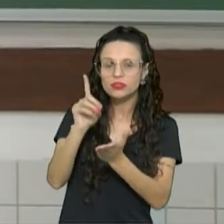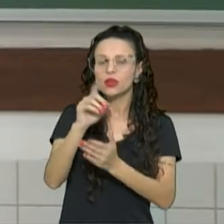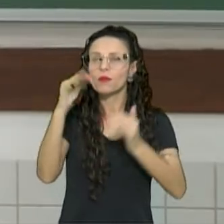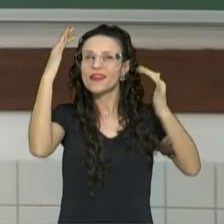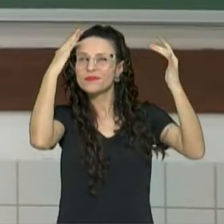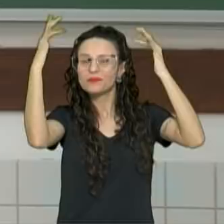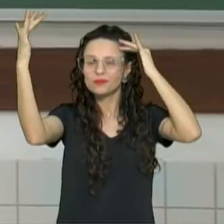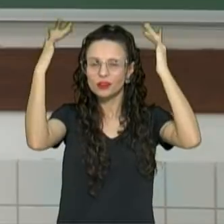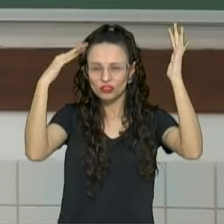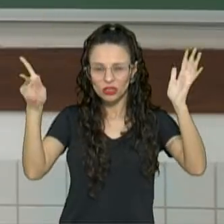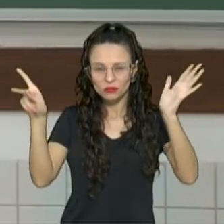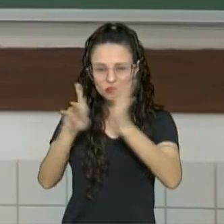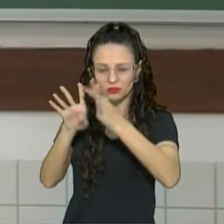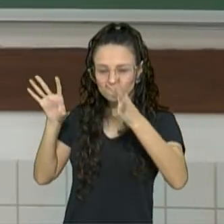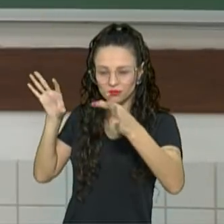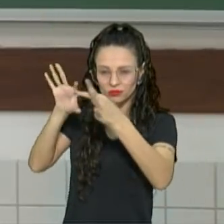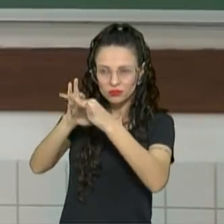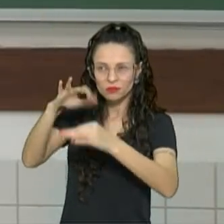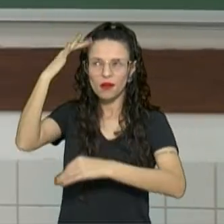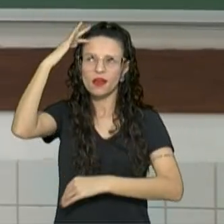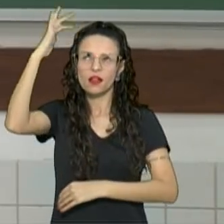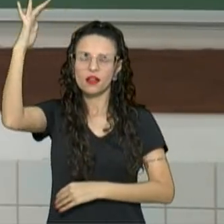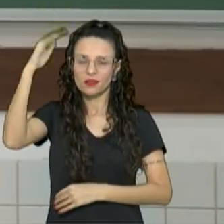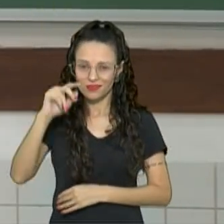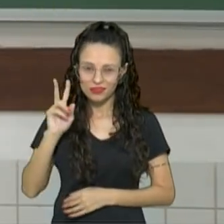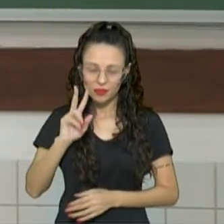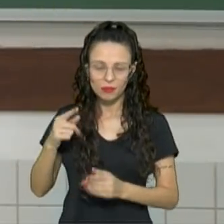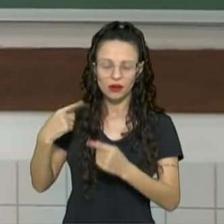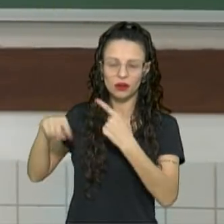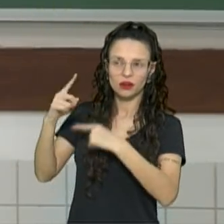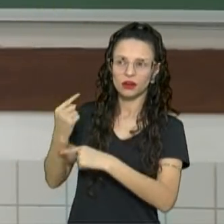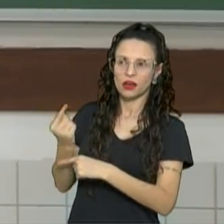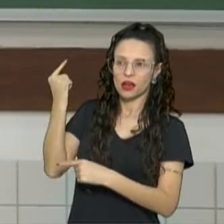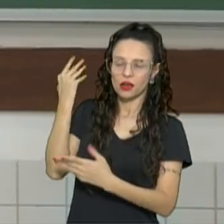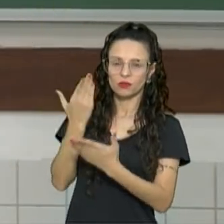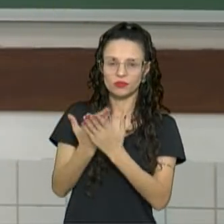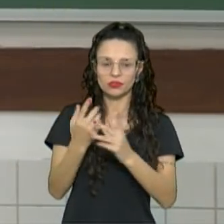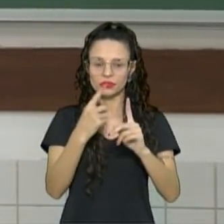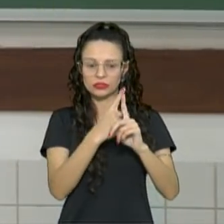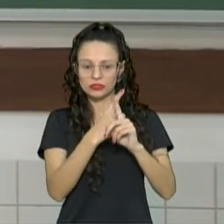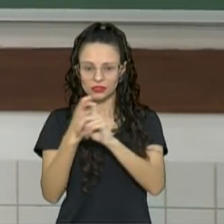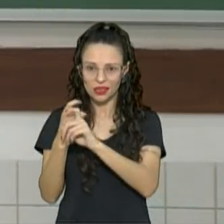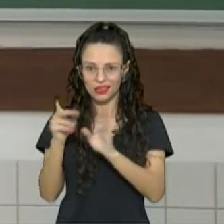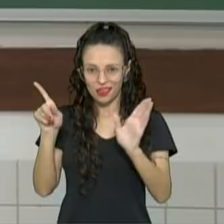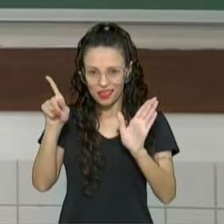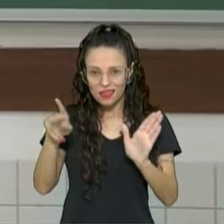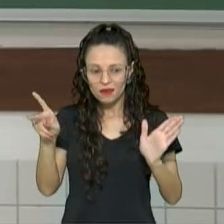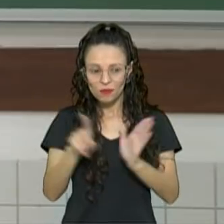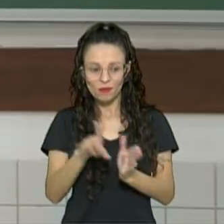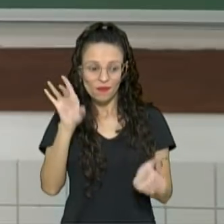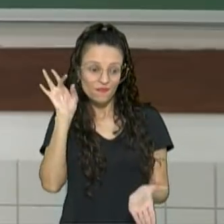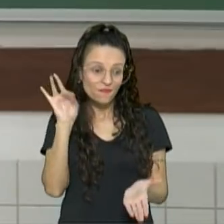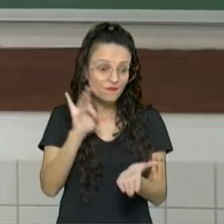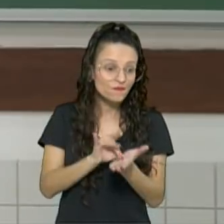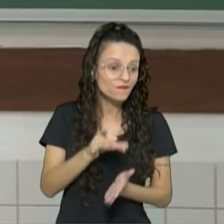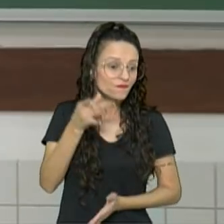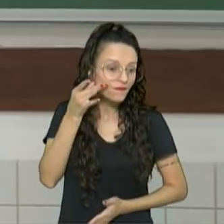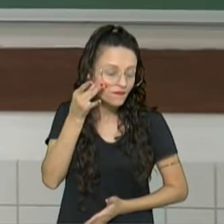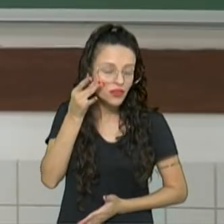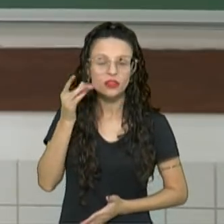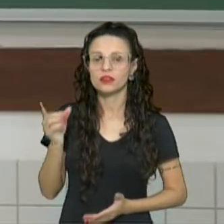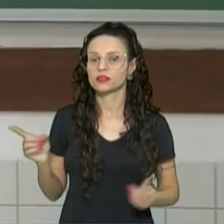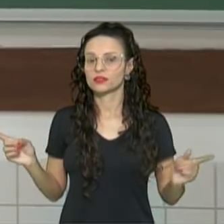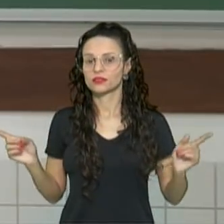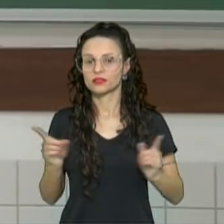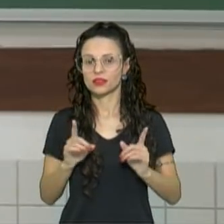né? Lembra que a gente falou numa aula anterior que os grafismos, eles não vão representar algo realista, né? Não vai ter um desenho